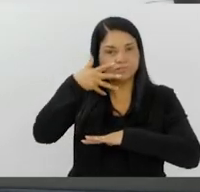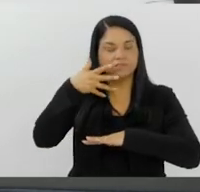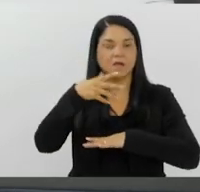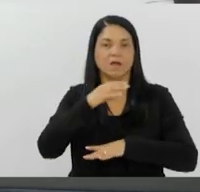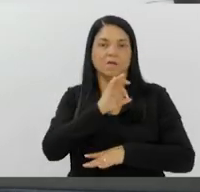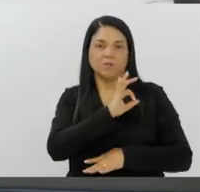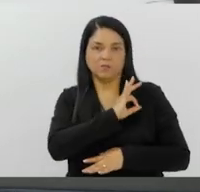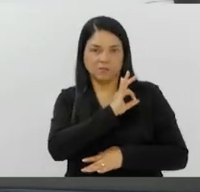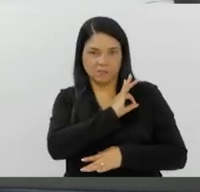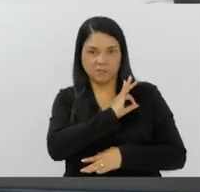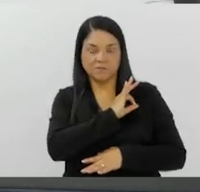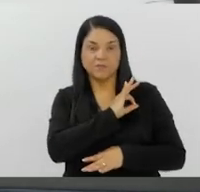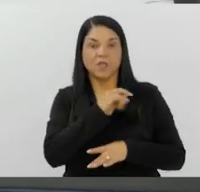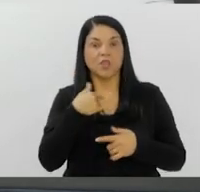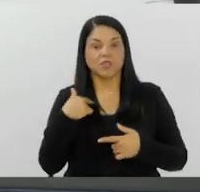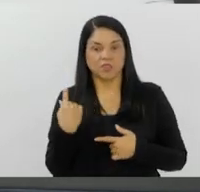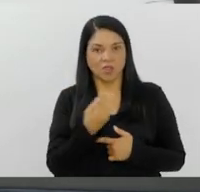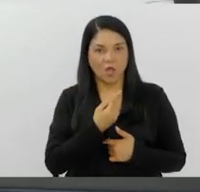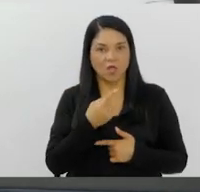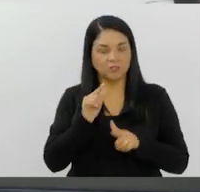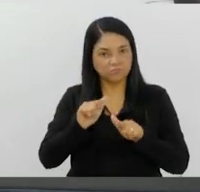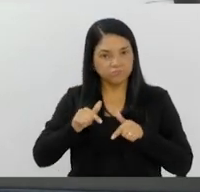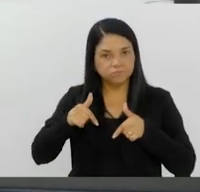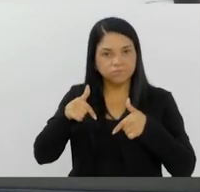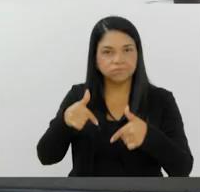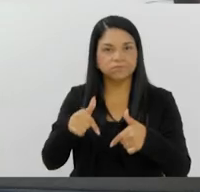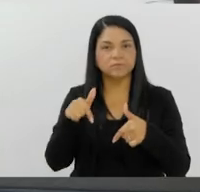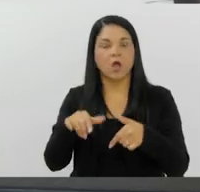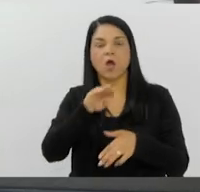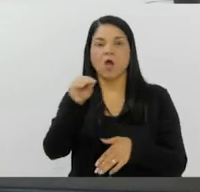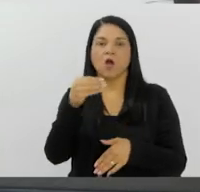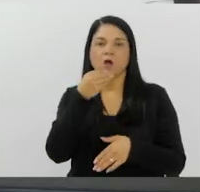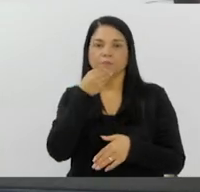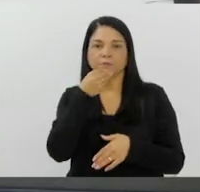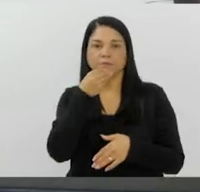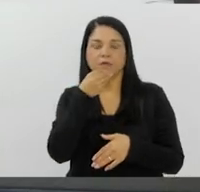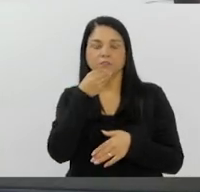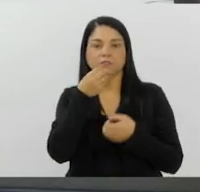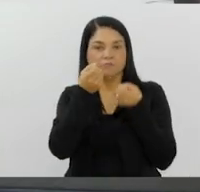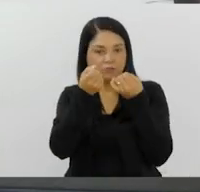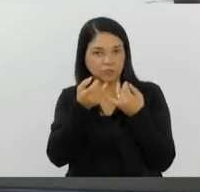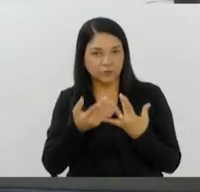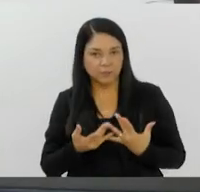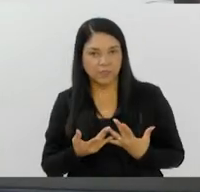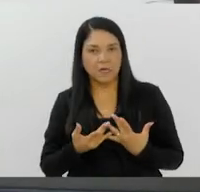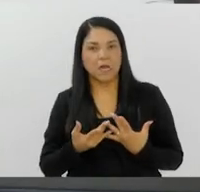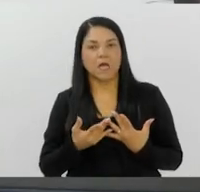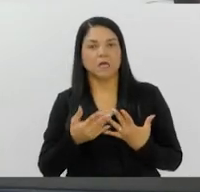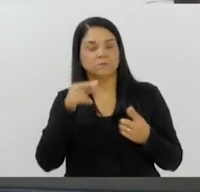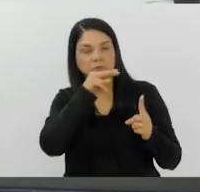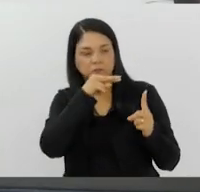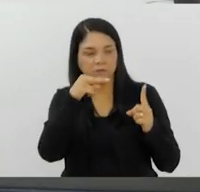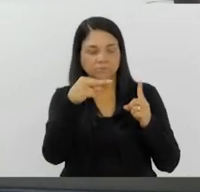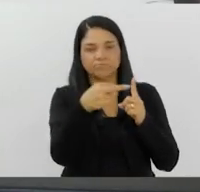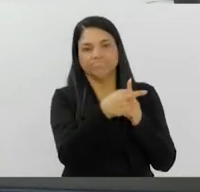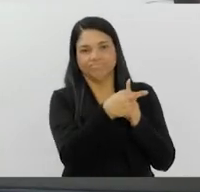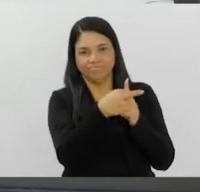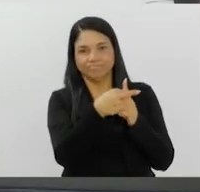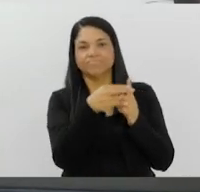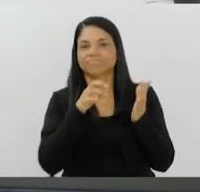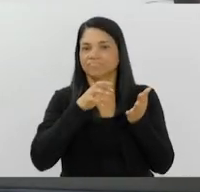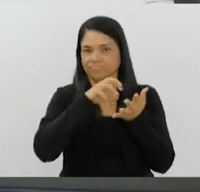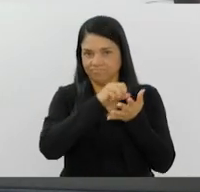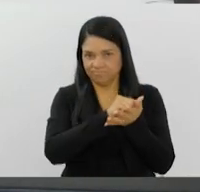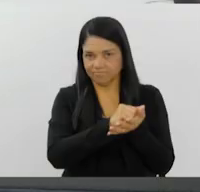operamos essas ferramentas tenhamos a oportunidade de deixar o nosso ponto de vista registrado e é para